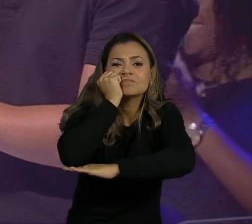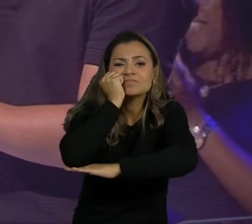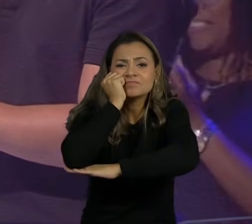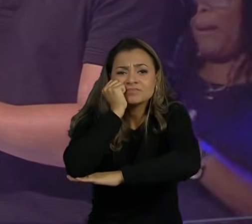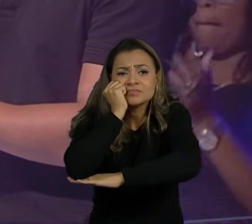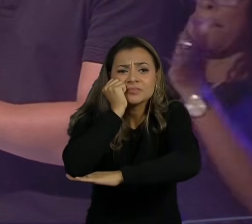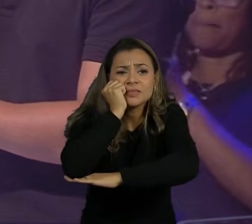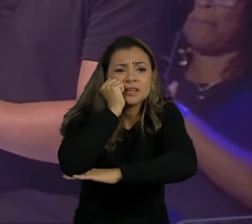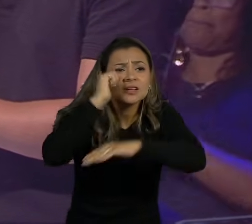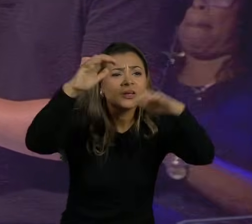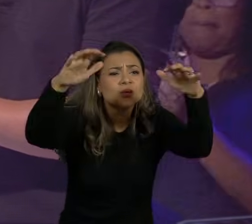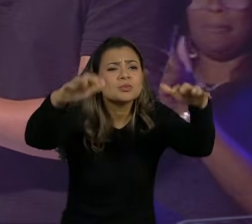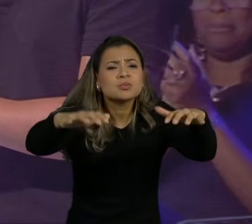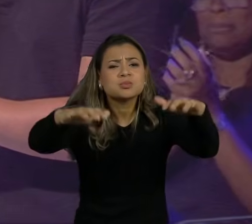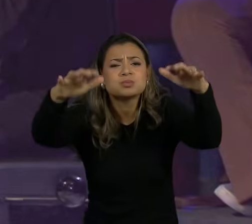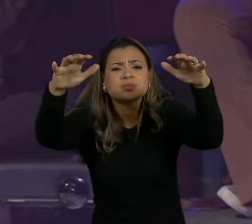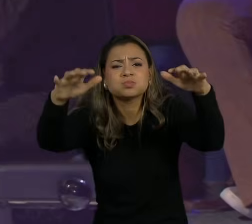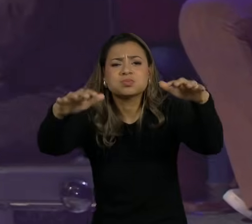solidão